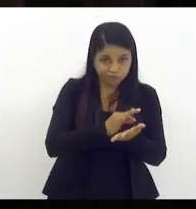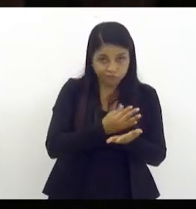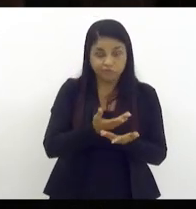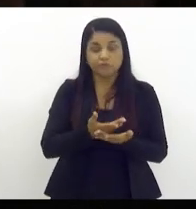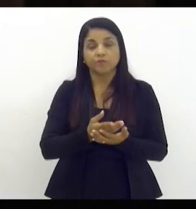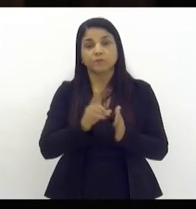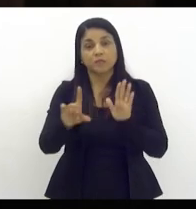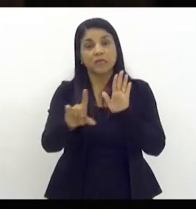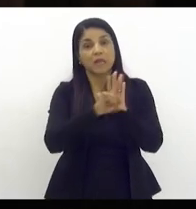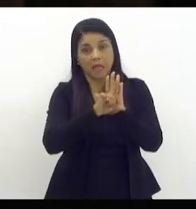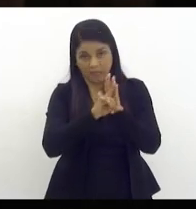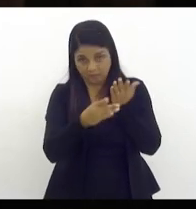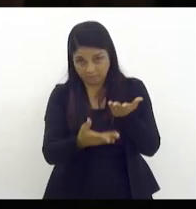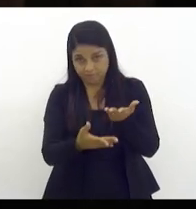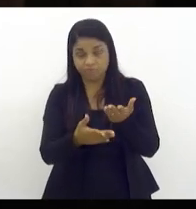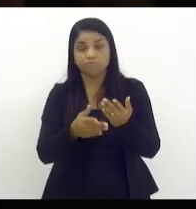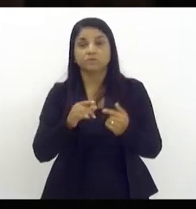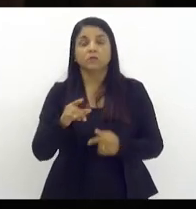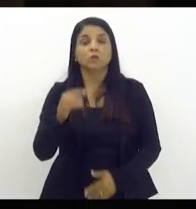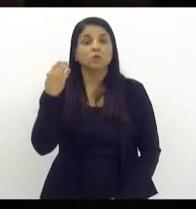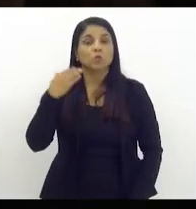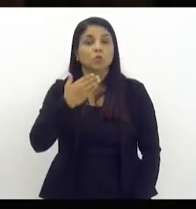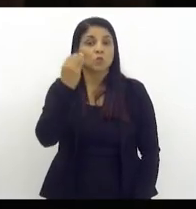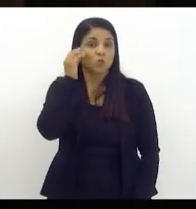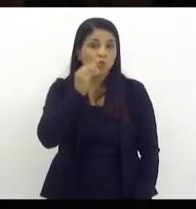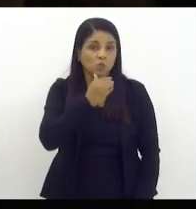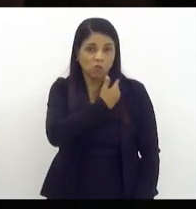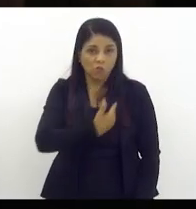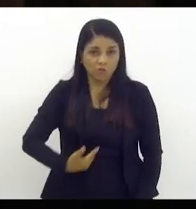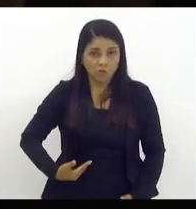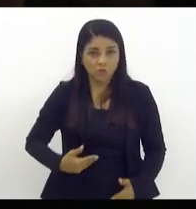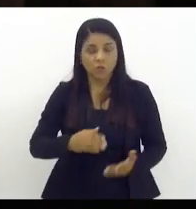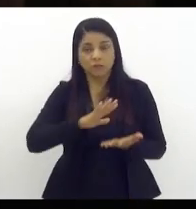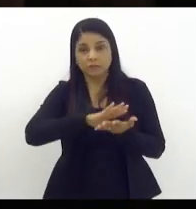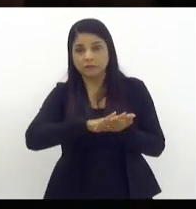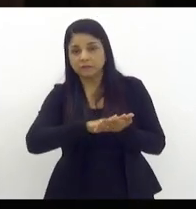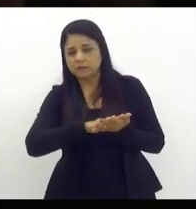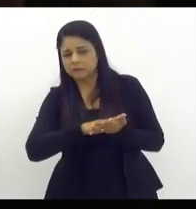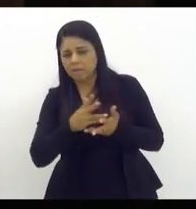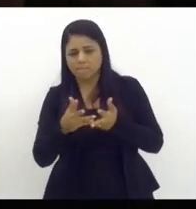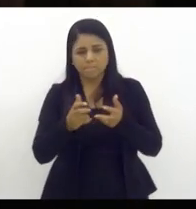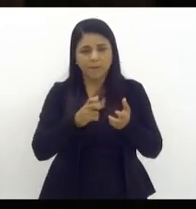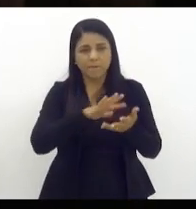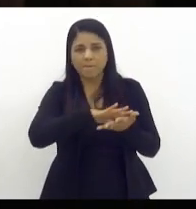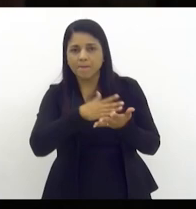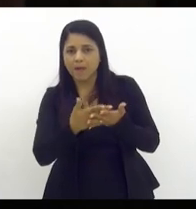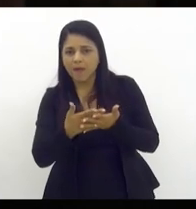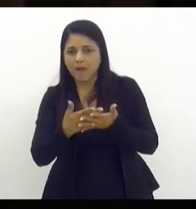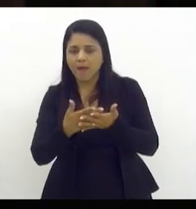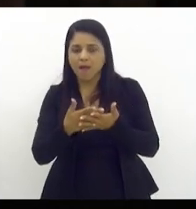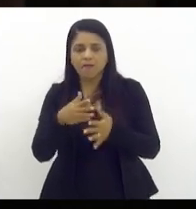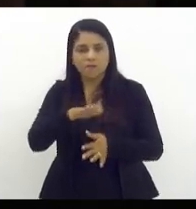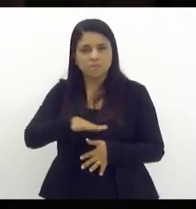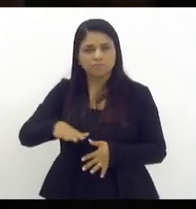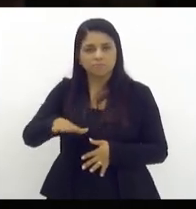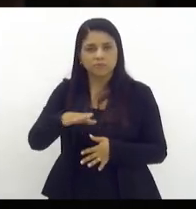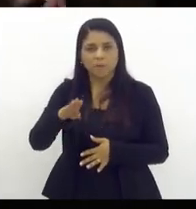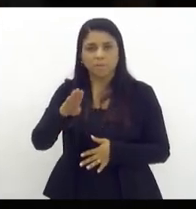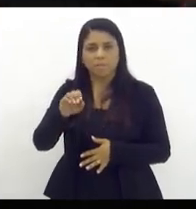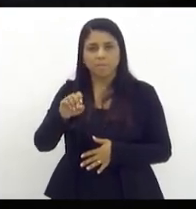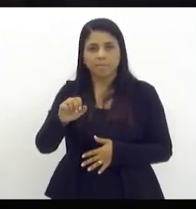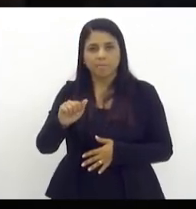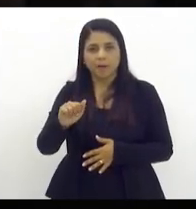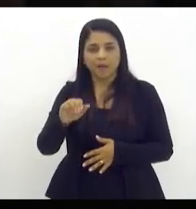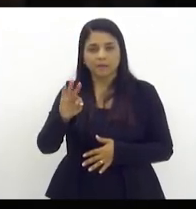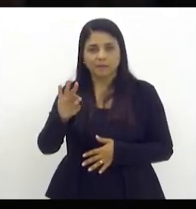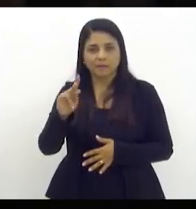o governador interpretou que os batalhões, algumas unidades de linha mais direta,